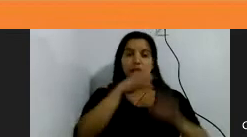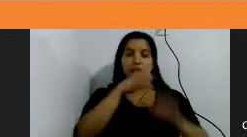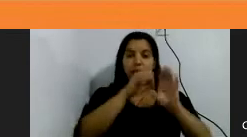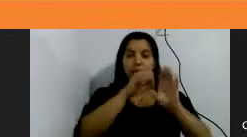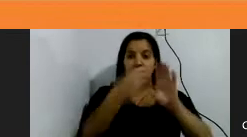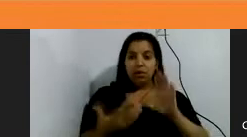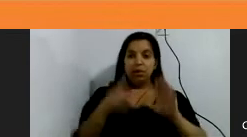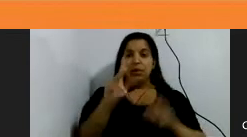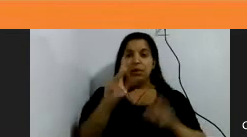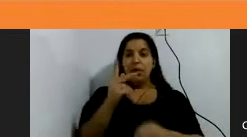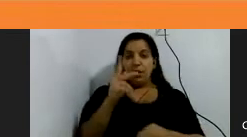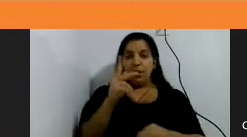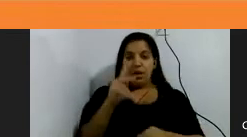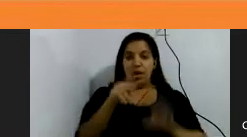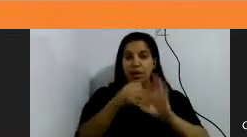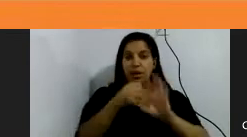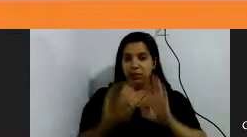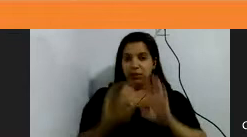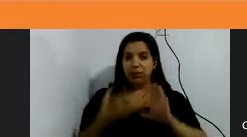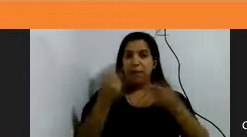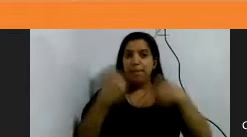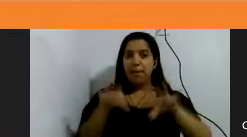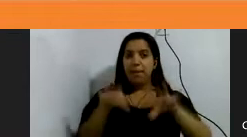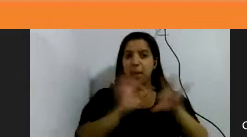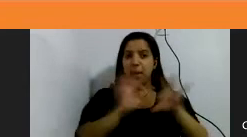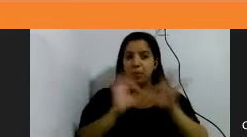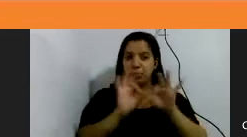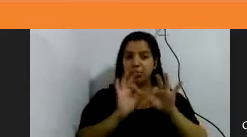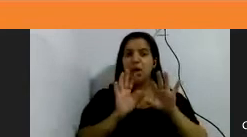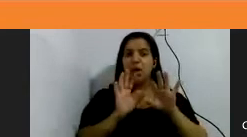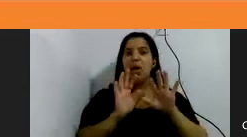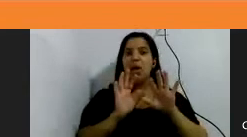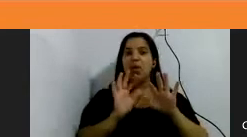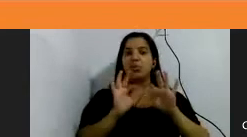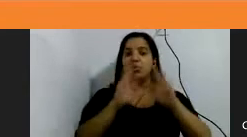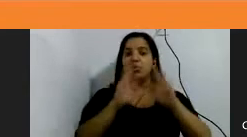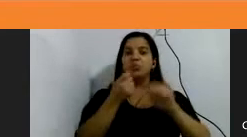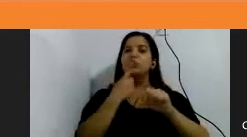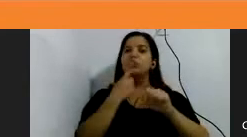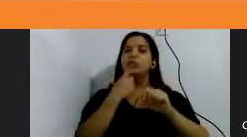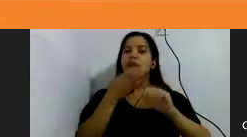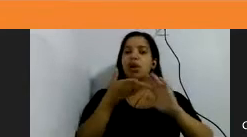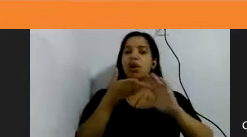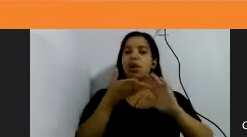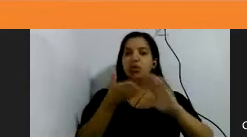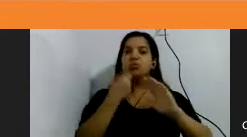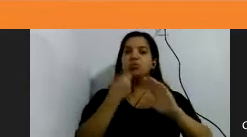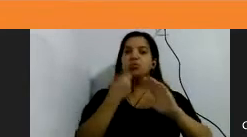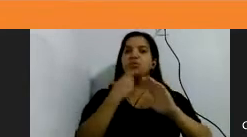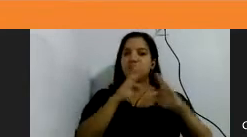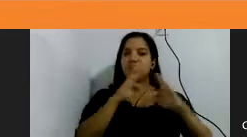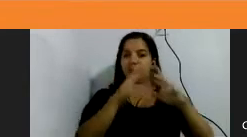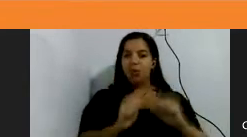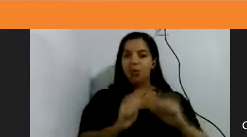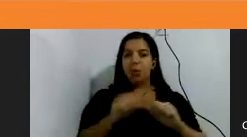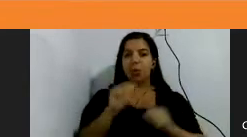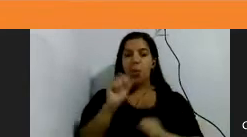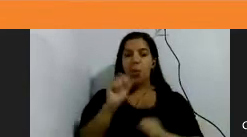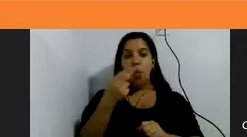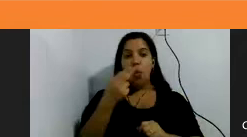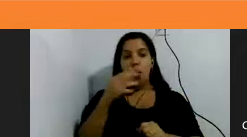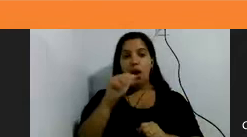e hemoderivados. Então, eles são preparados a partir de um sangue colhido da doação de um sangue total